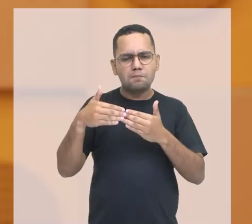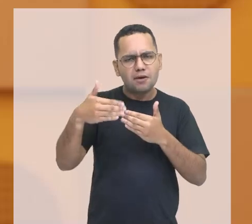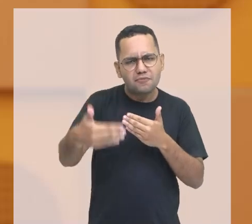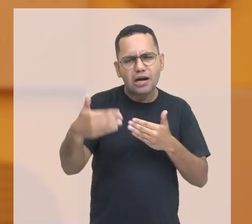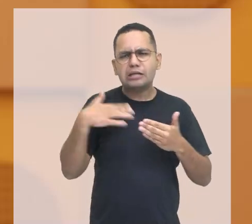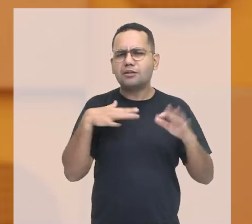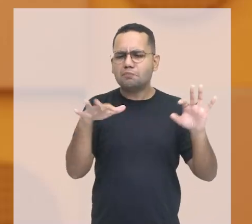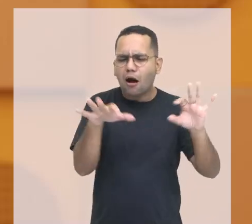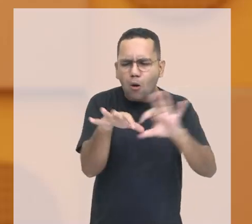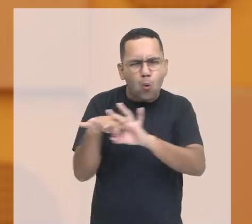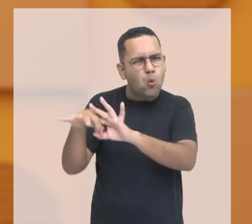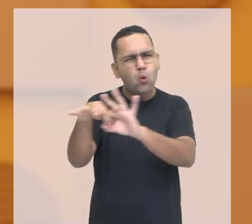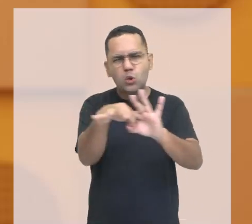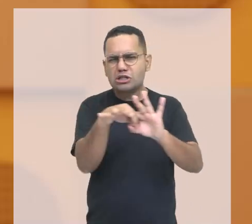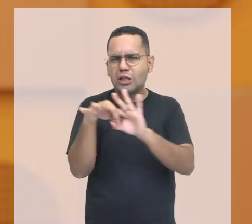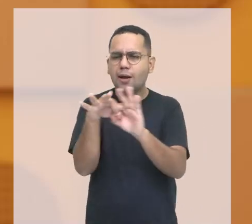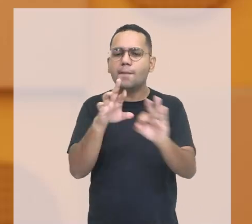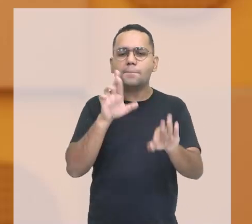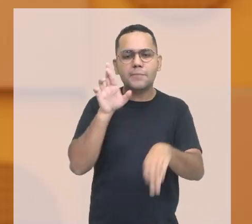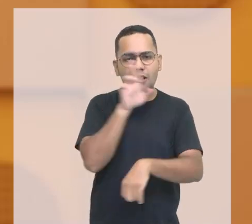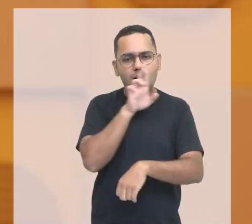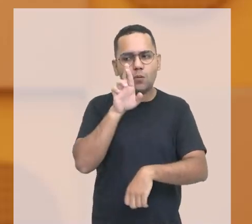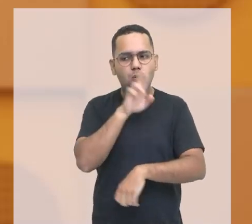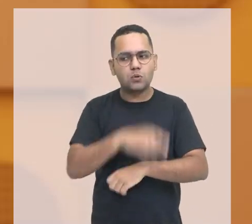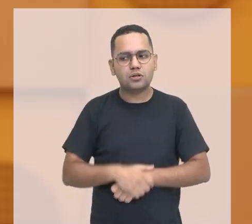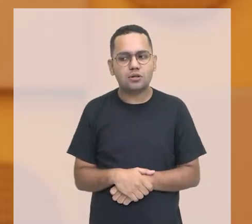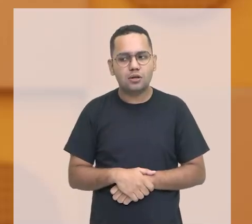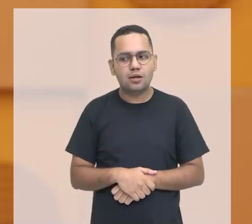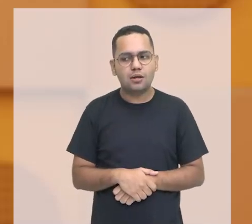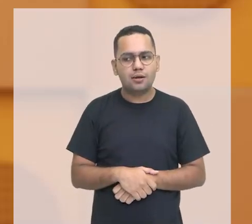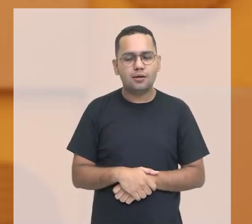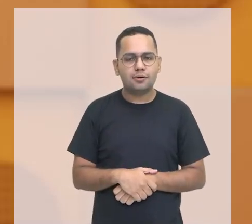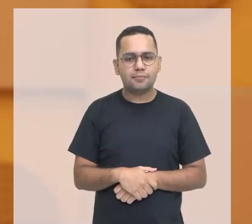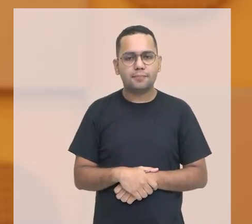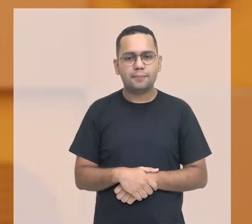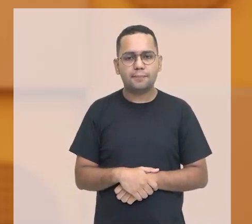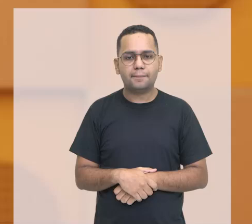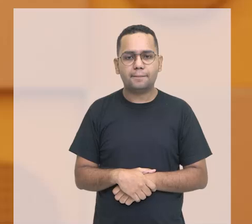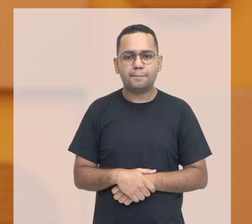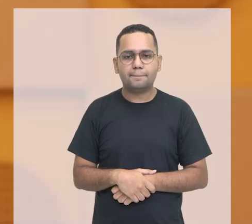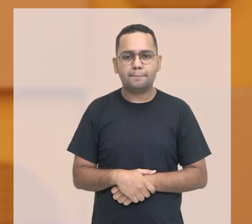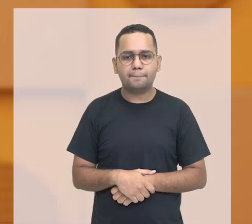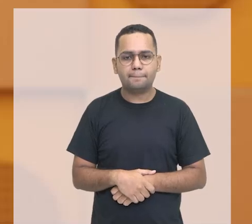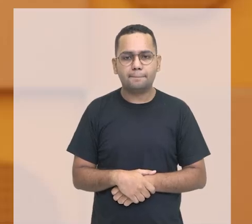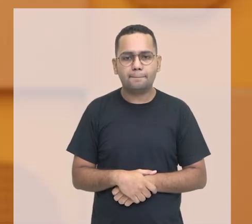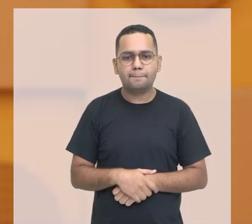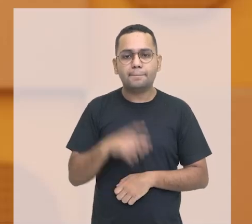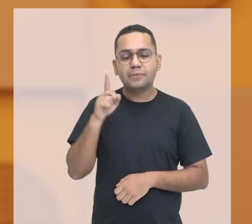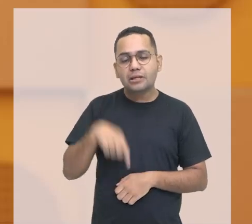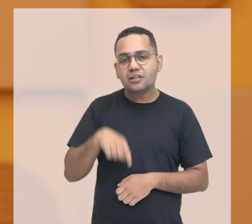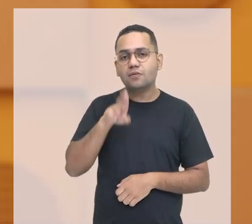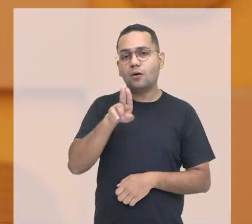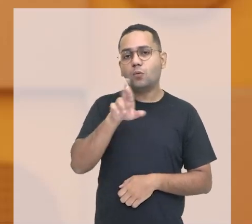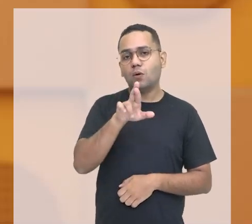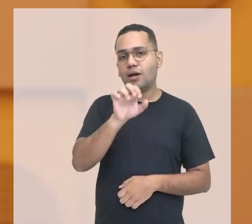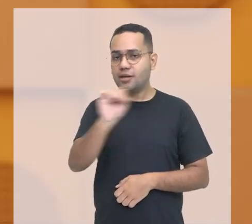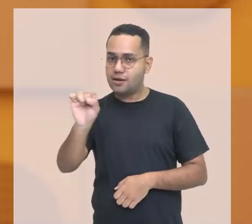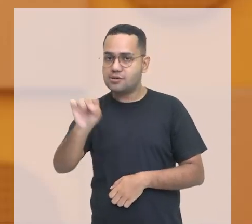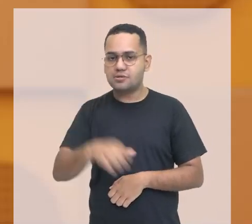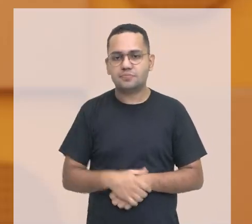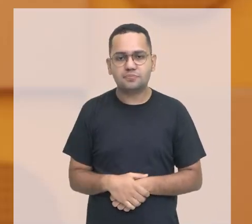que estavam ali orbitando ao redor da Rússia, criando, então, a União Soviética, que vai ser um